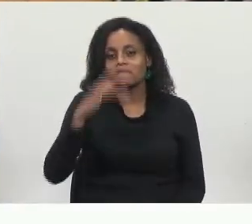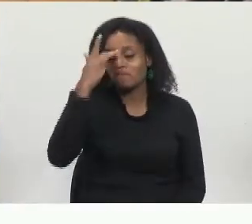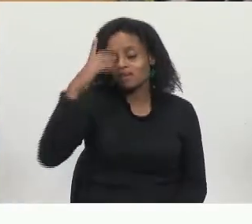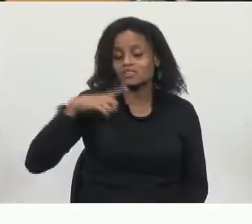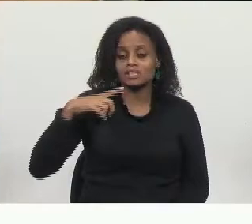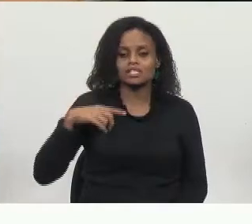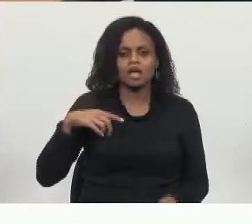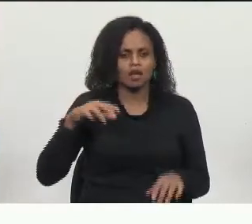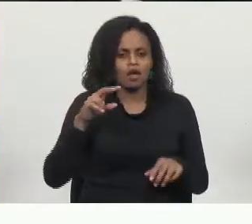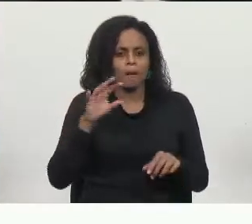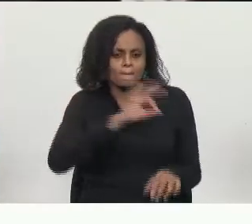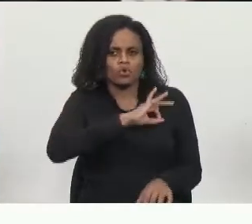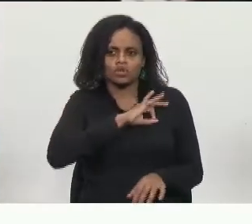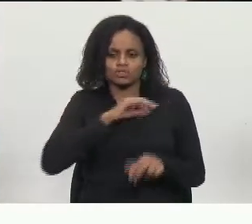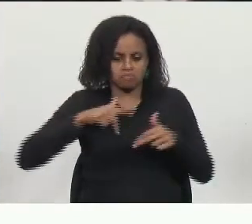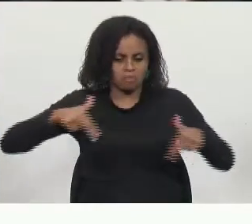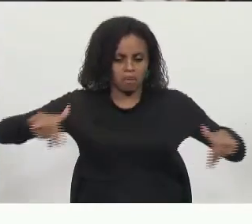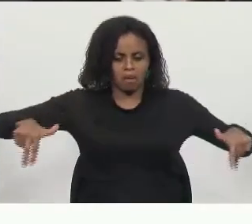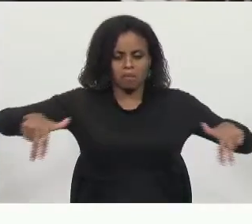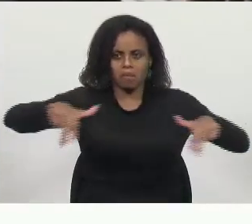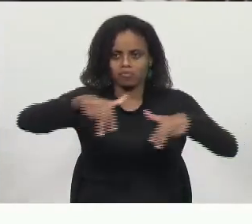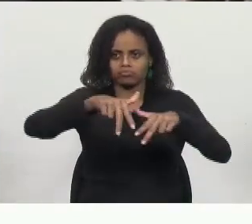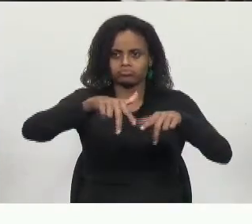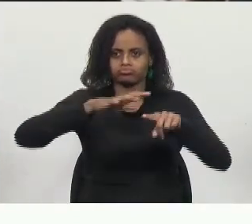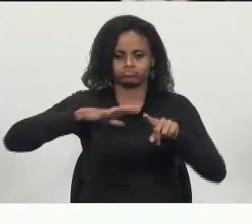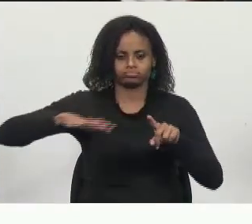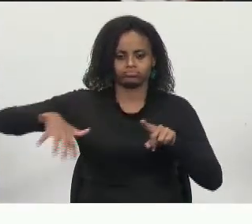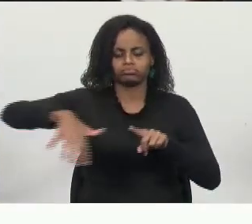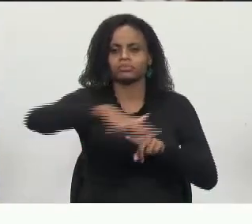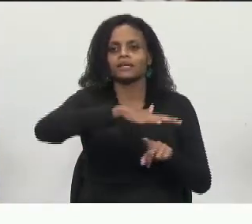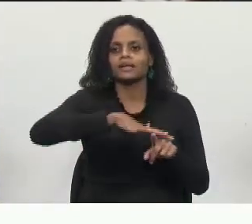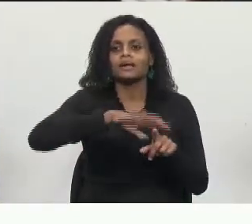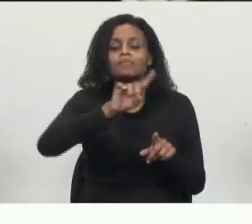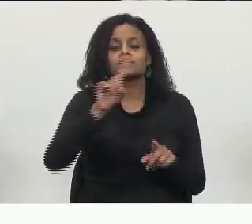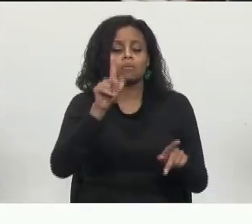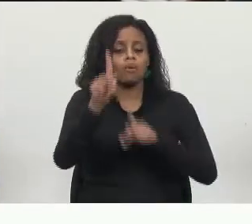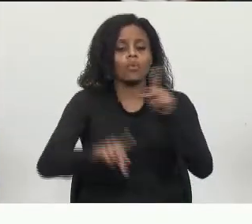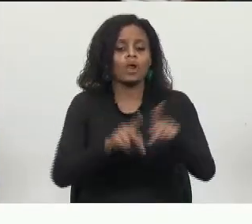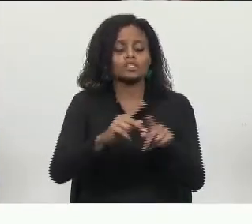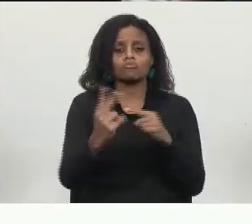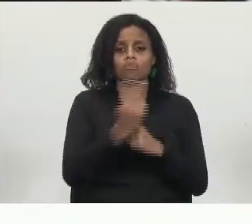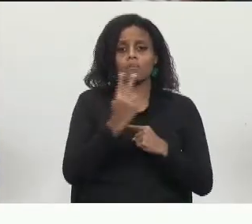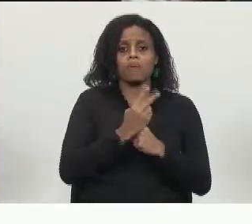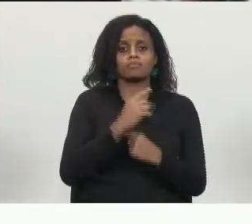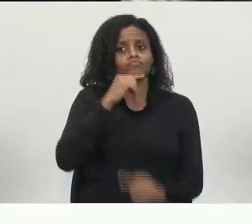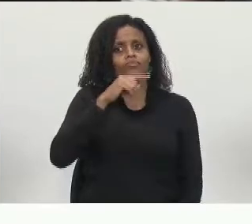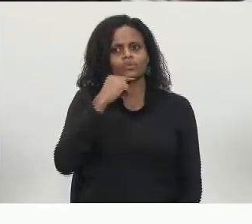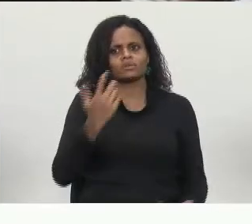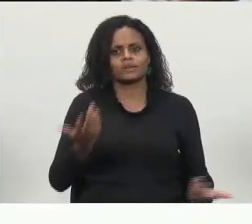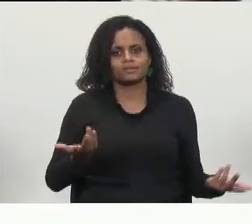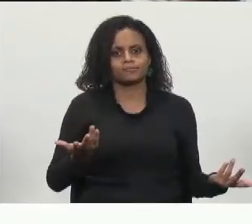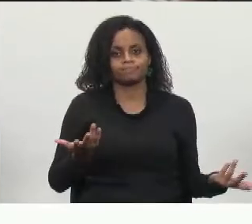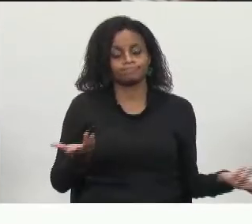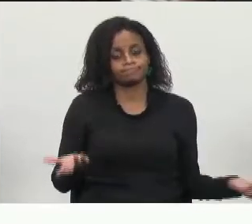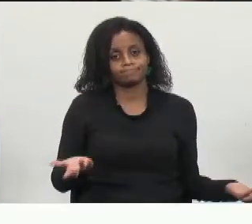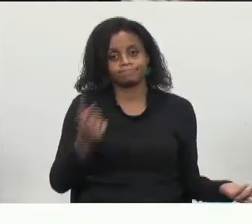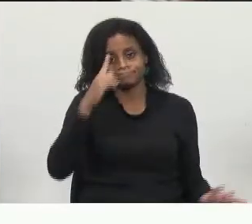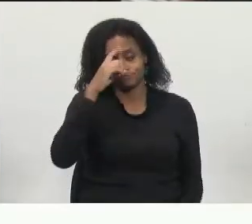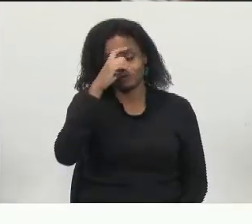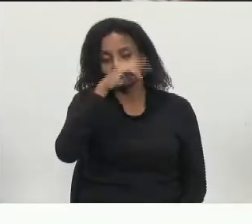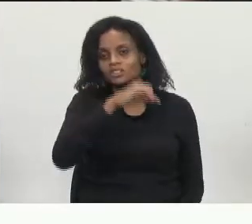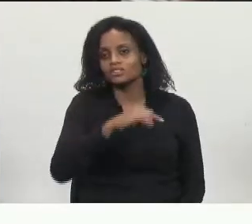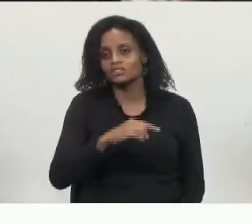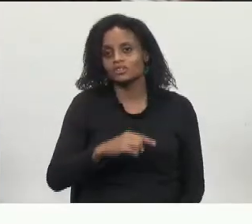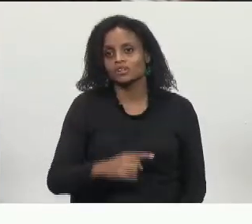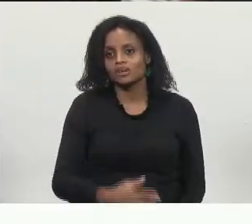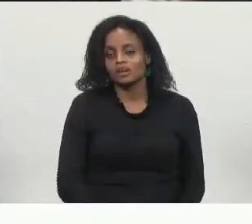volta, te protegendo, em contrapartida, a população em si não pode se proteger. Então, quero dizer que é um absurdo